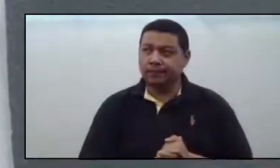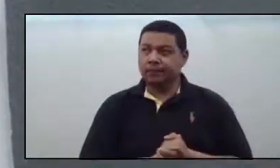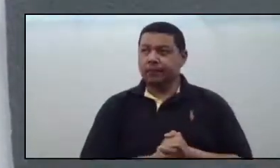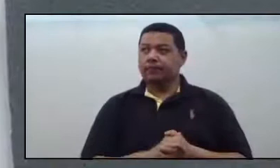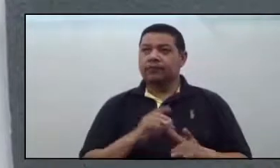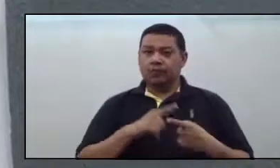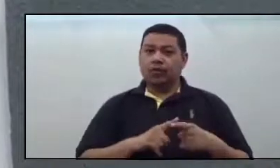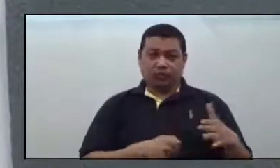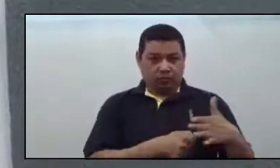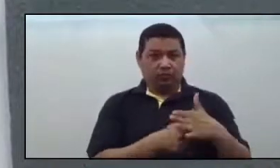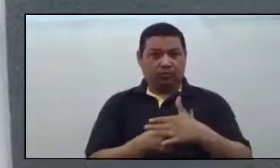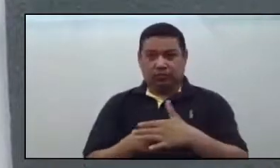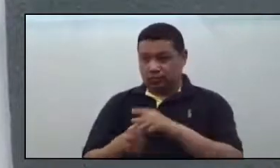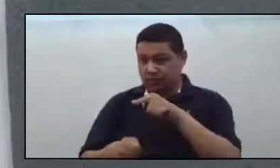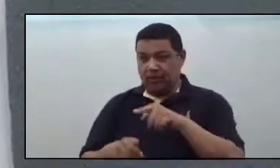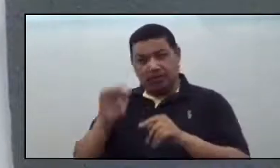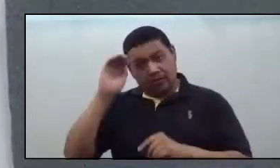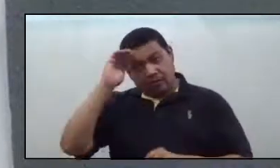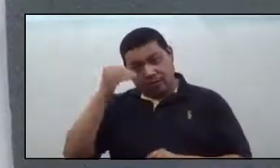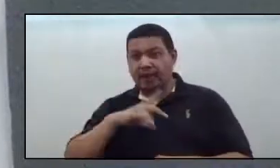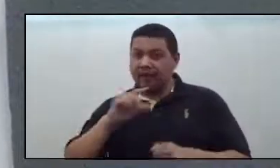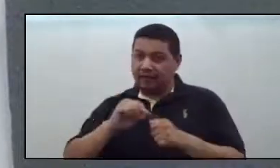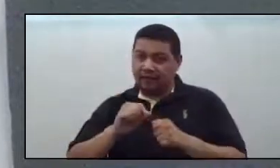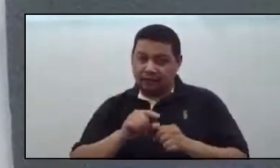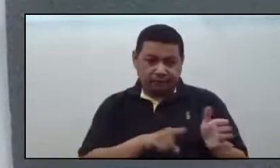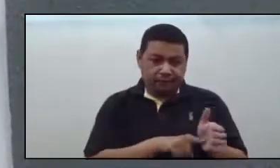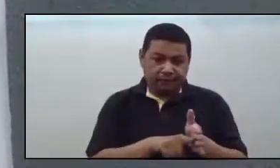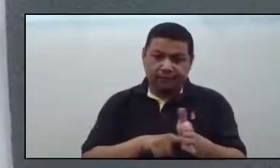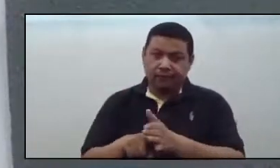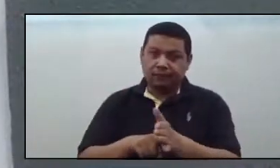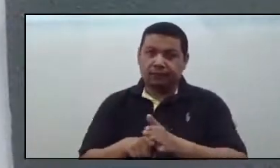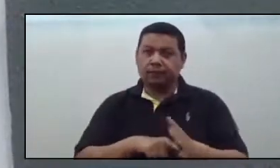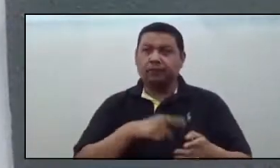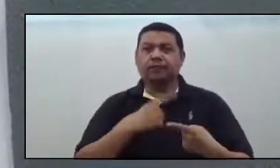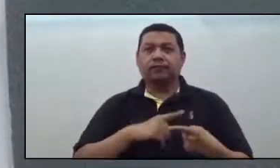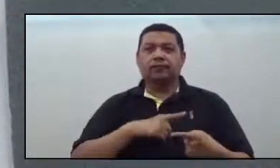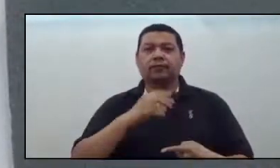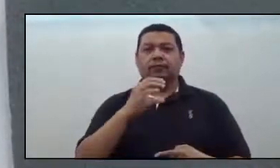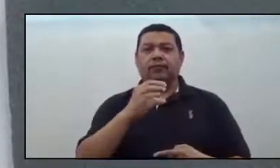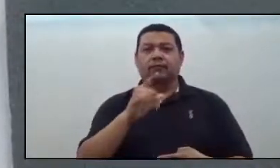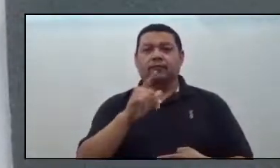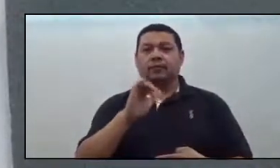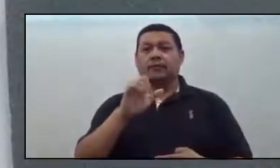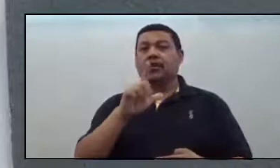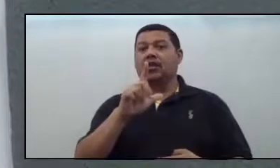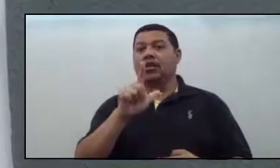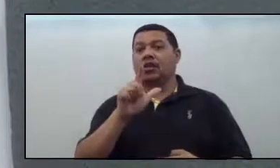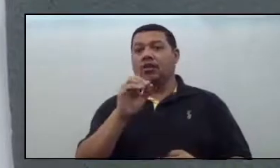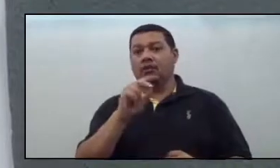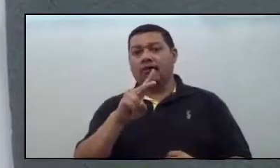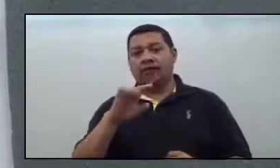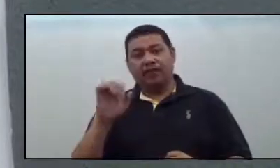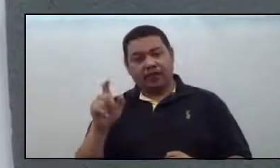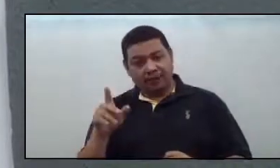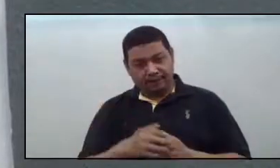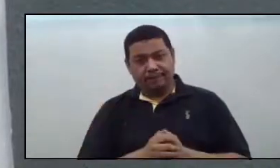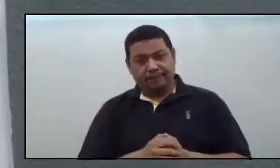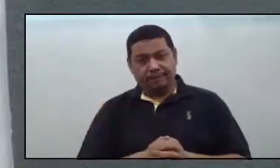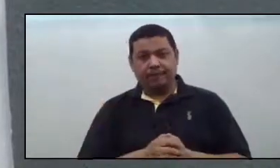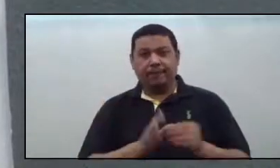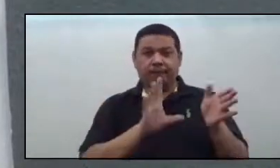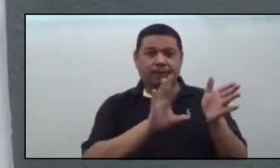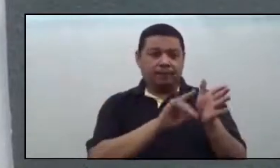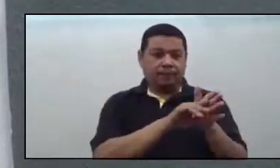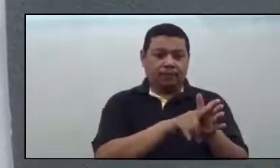indicando ao prefeito para que faça um planejamento para uma ciclovia de Cacol a Rolim, de Cacol a Espigão, de Cacol a